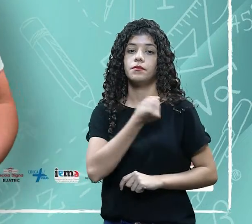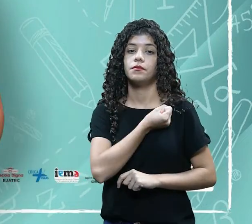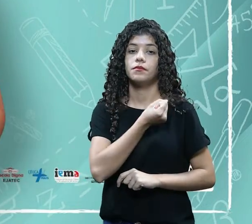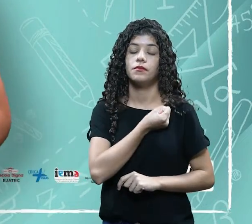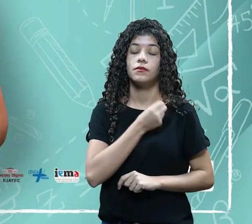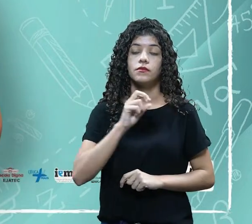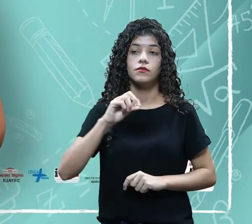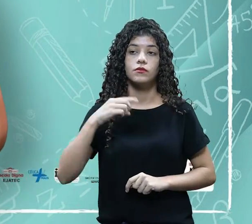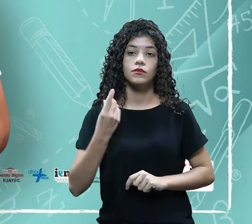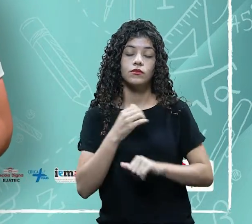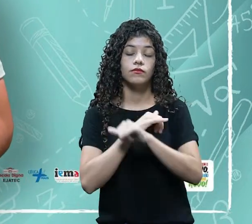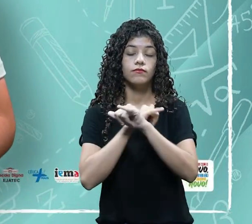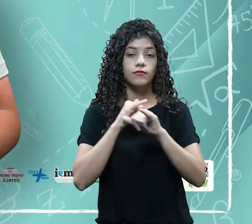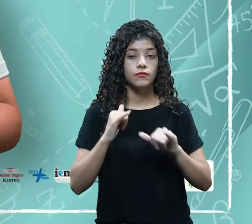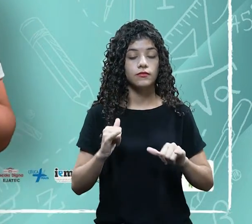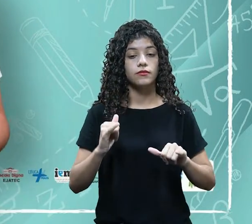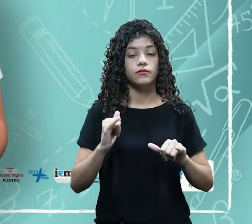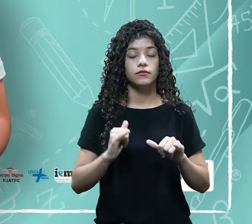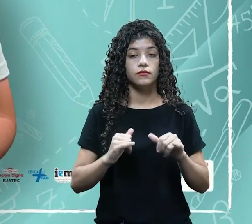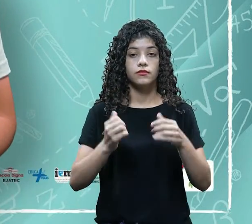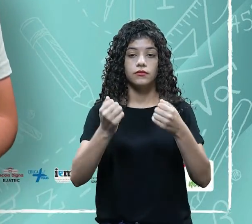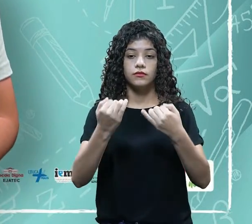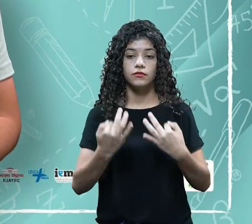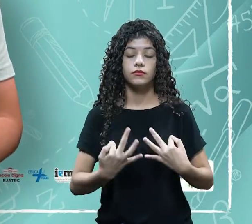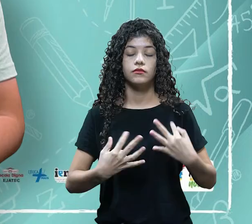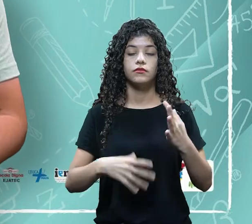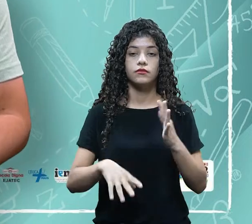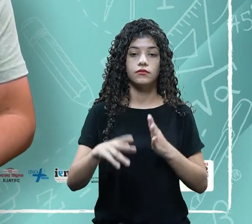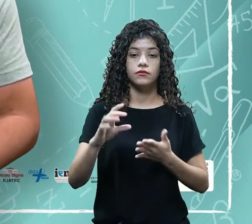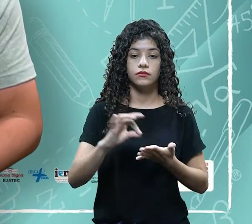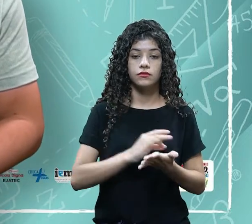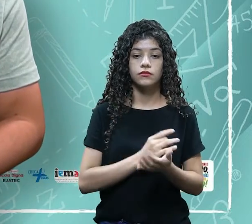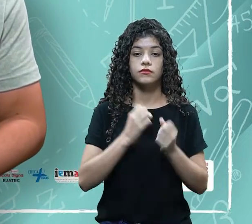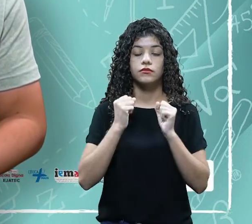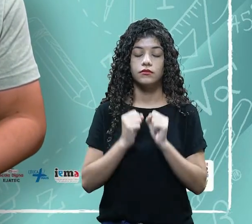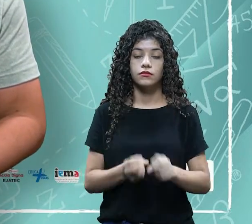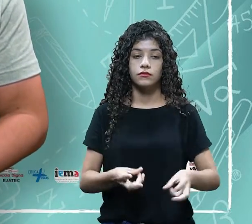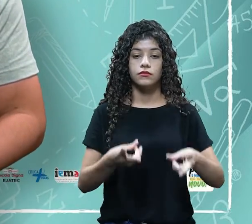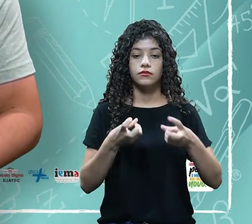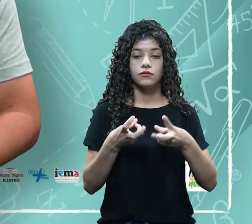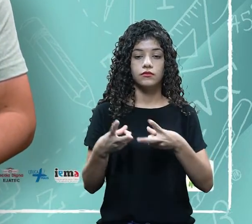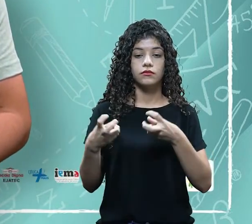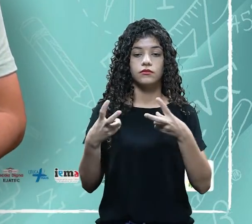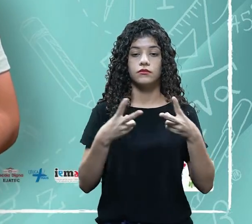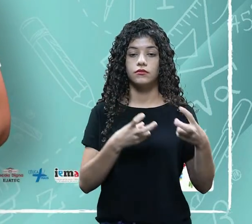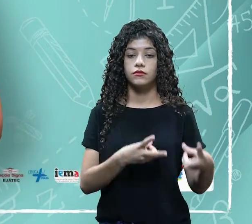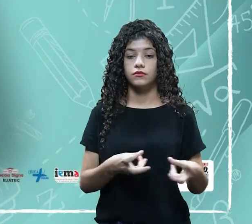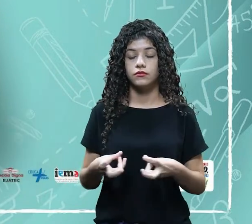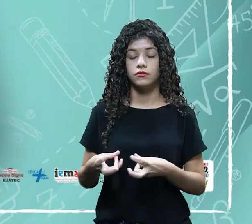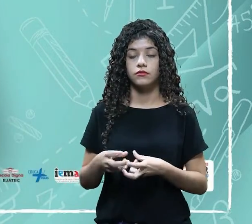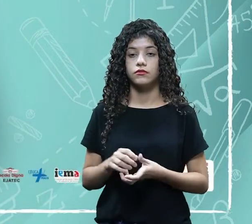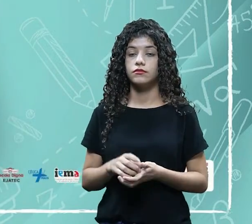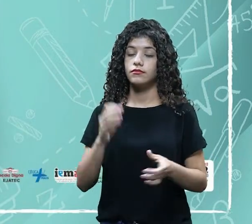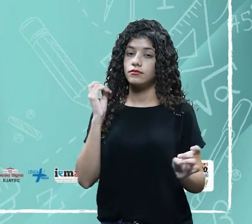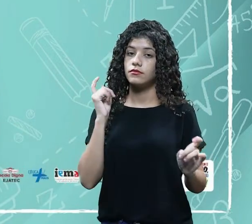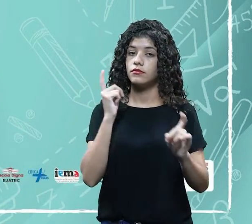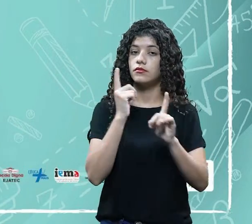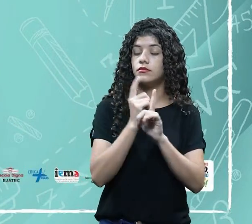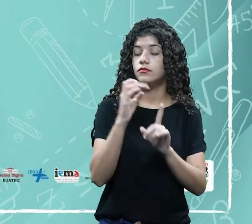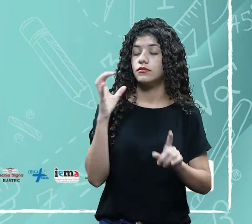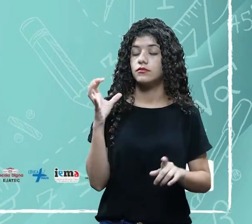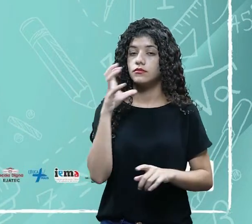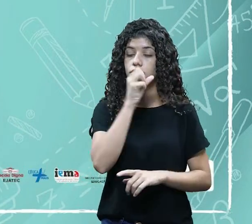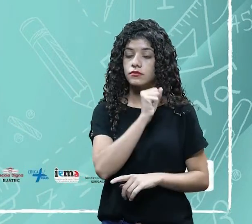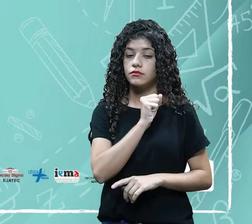um dado àquele documento, àquele processo, para que eu possa identificá-lo, para que eu possa rastreá-lo.